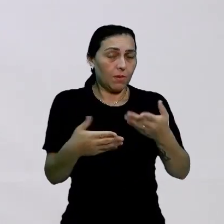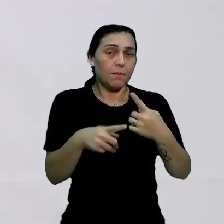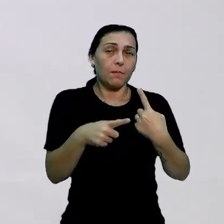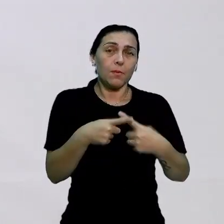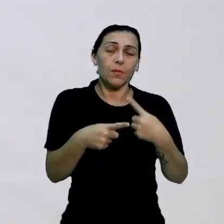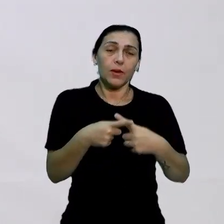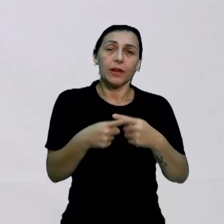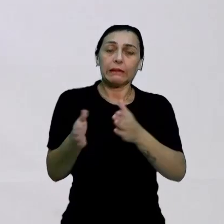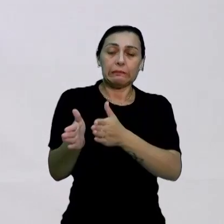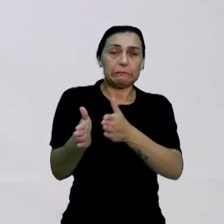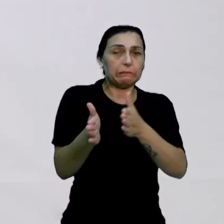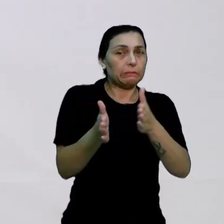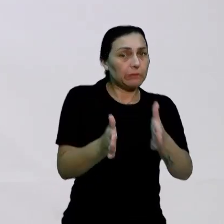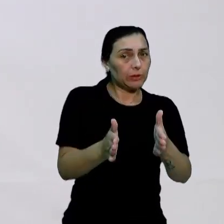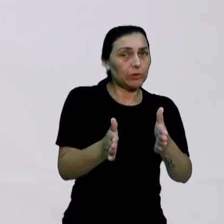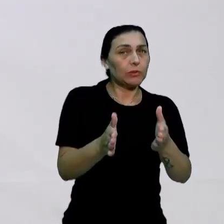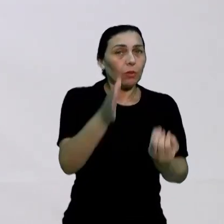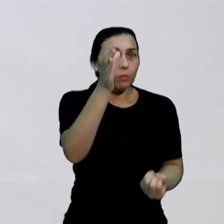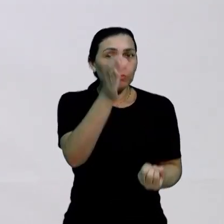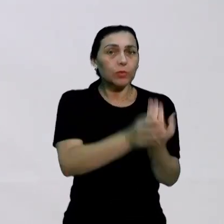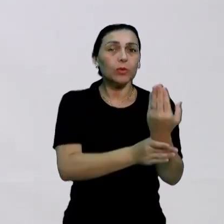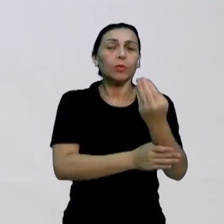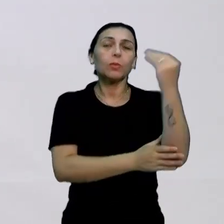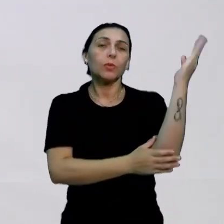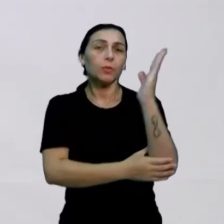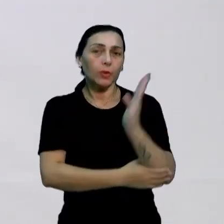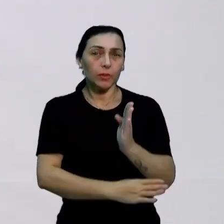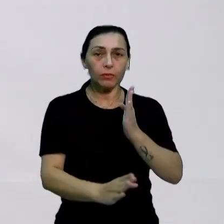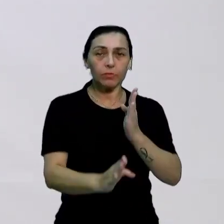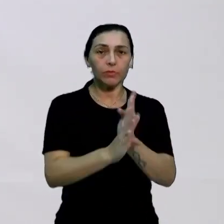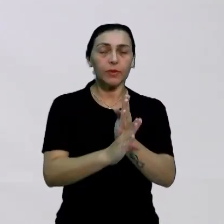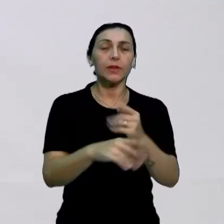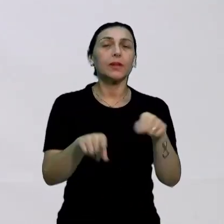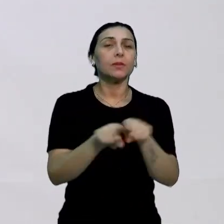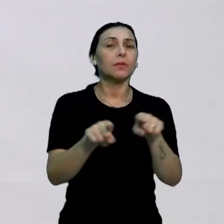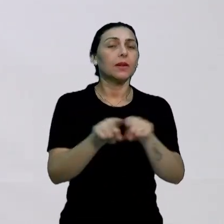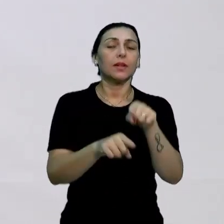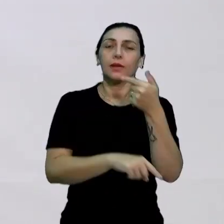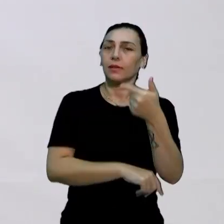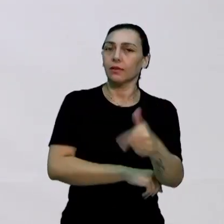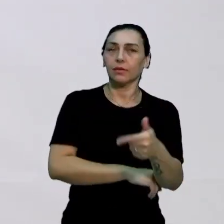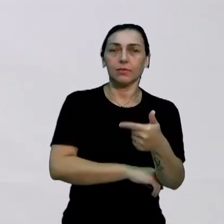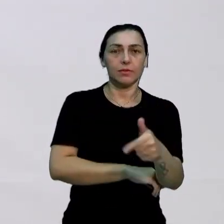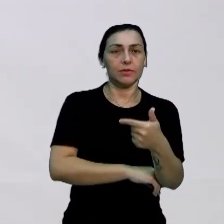gente ainda está nesse período de descoberta do Brasil. Nós ainda não temos